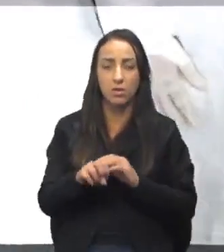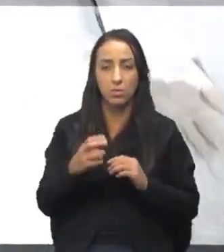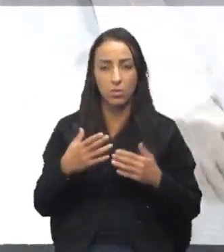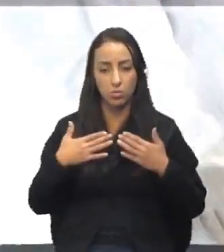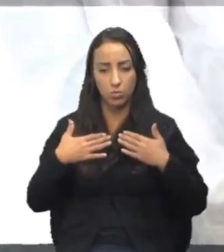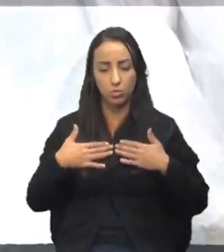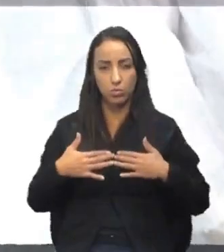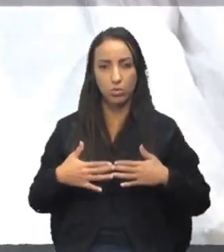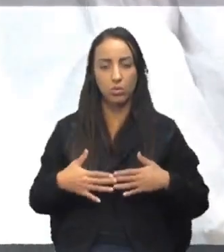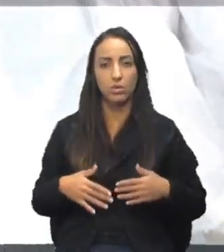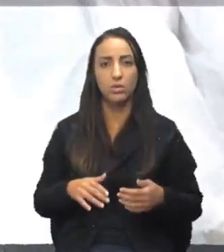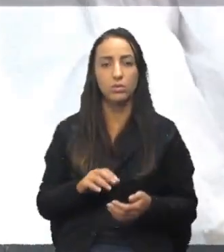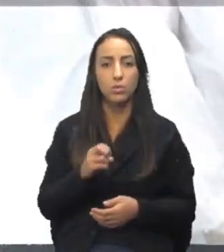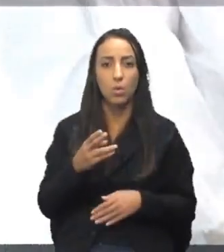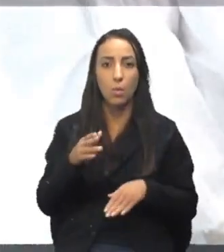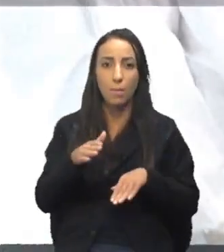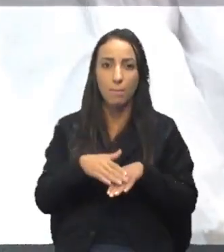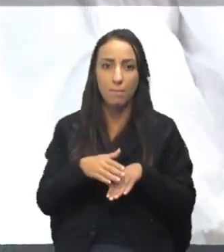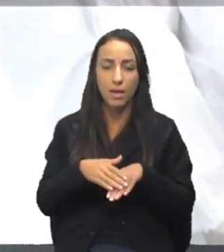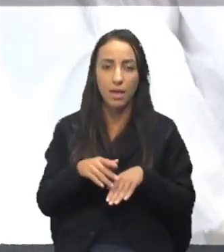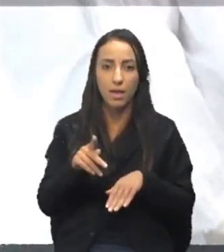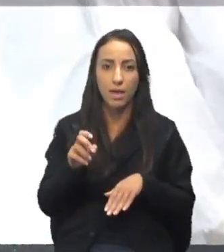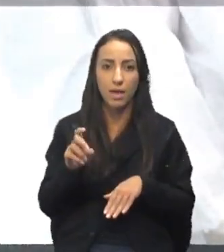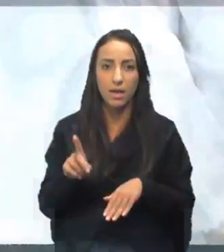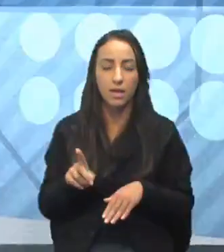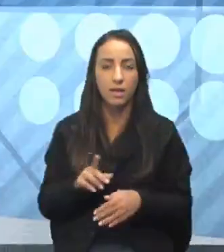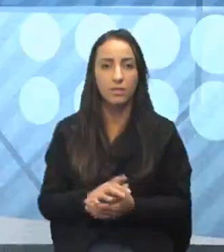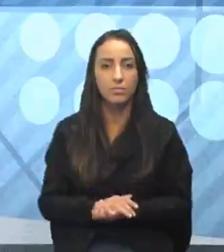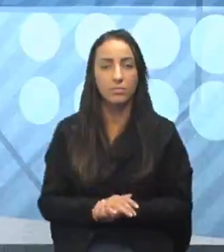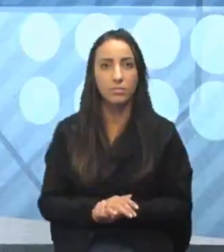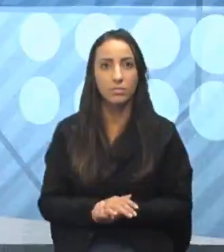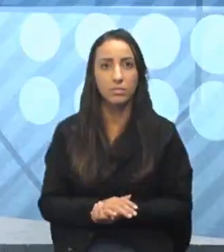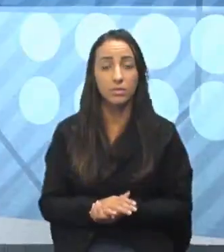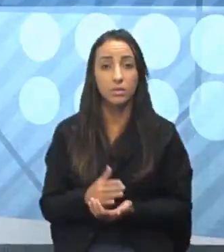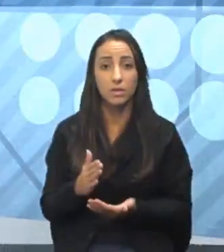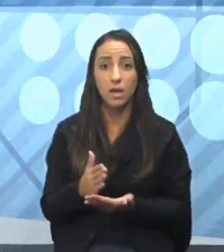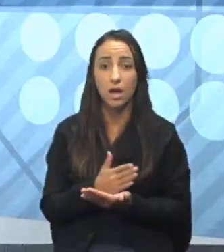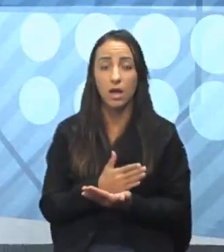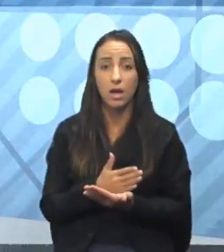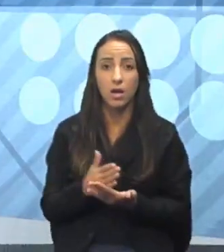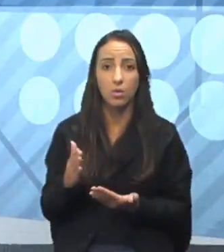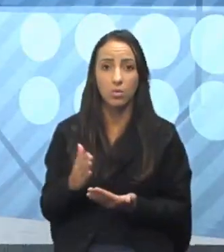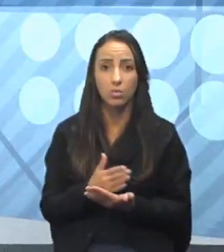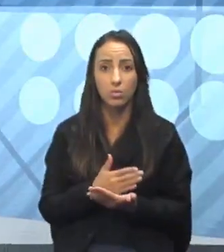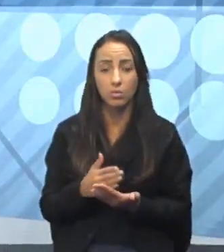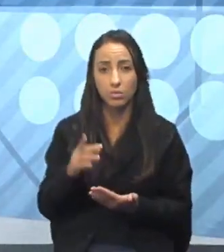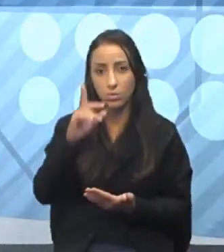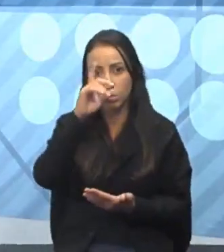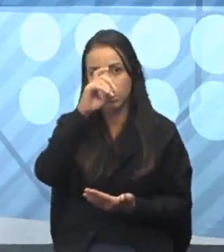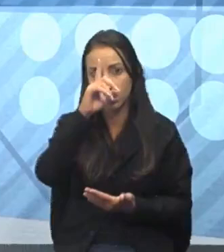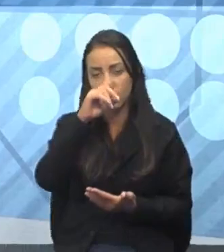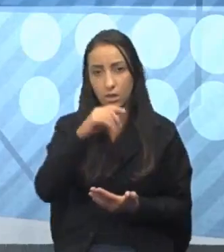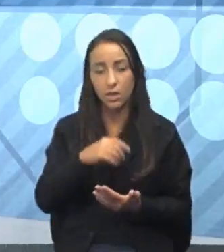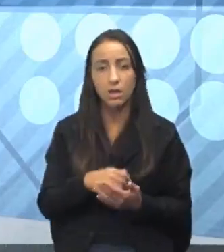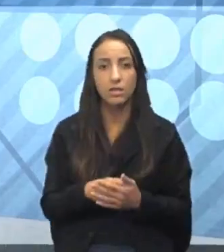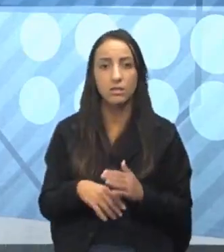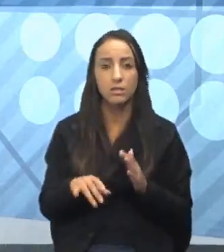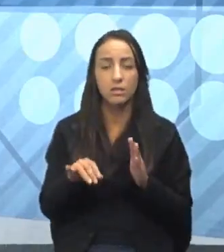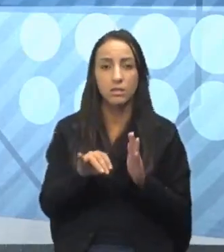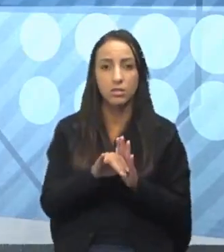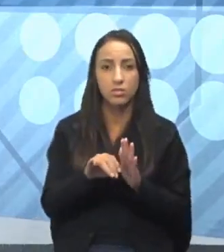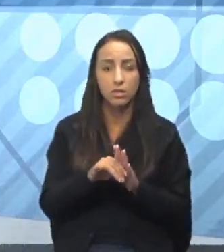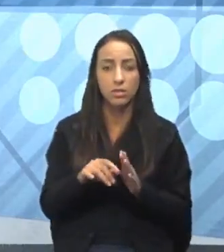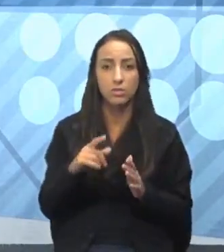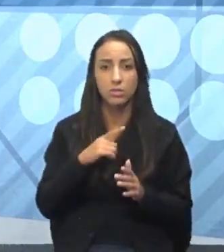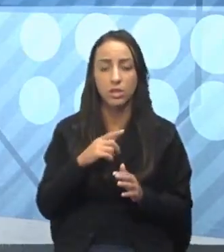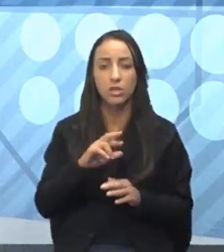do paciente. Em algumas instituições, essa identificação é feita em vários locais, então,